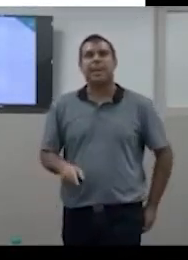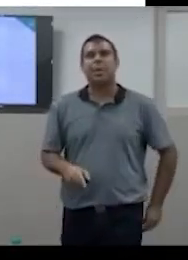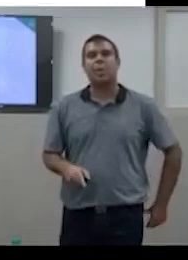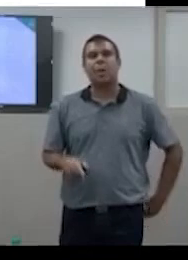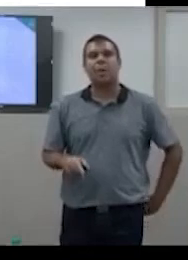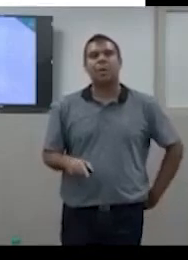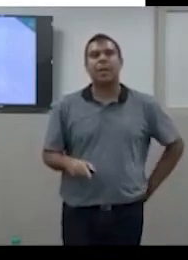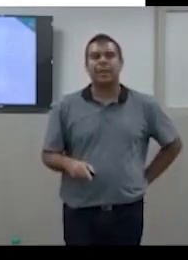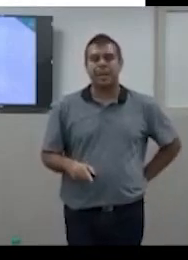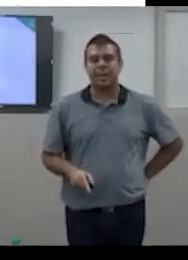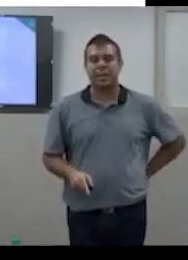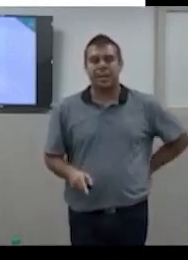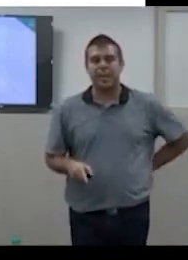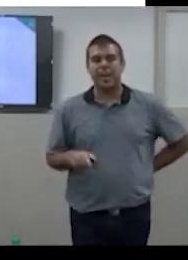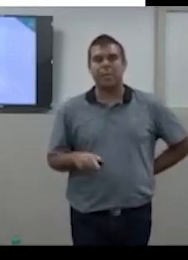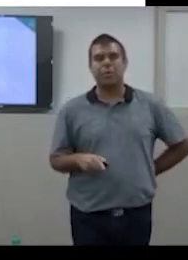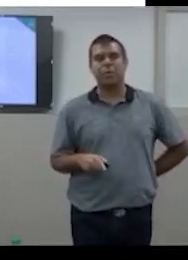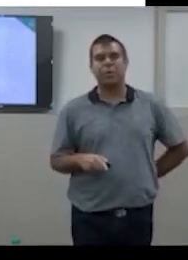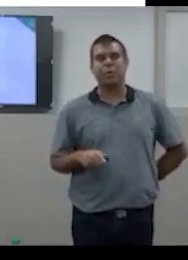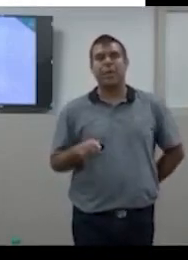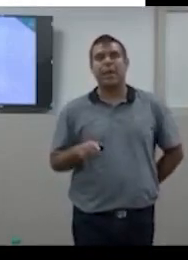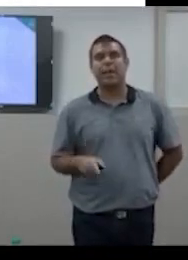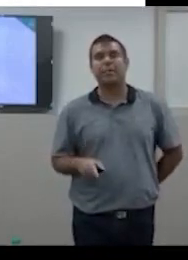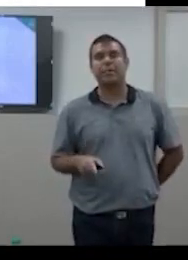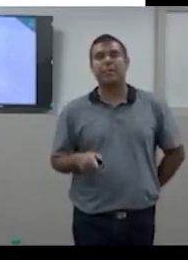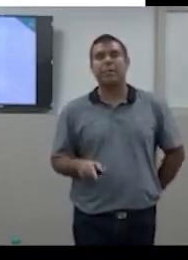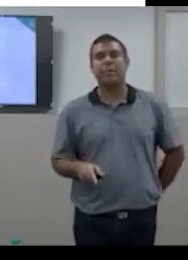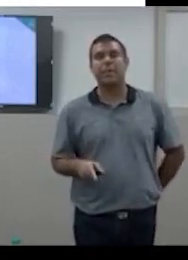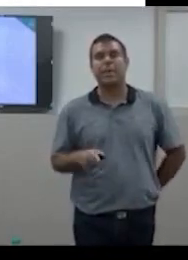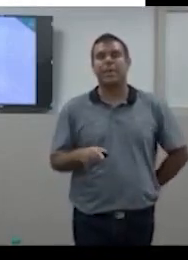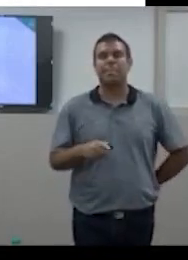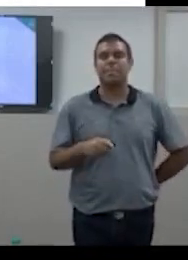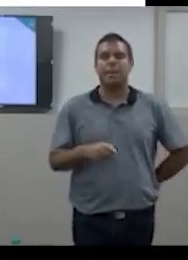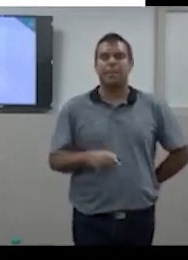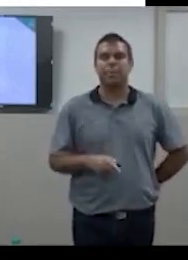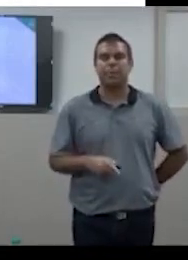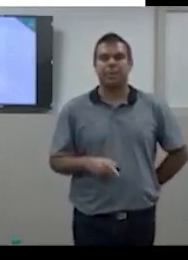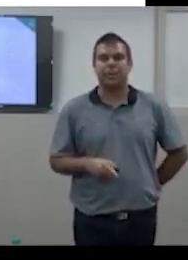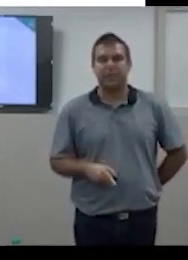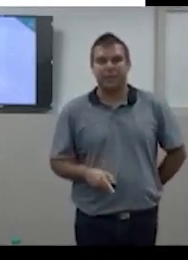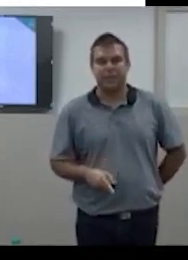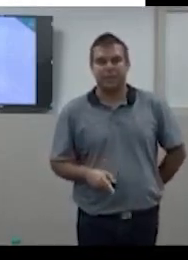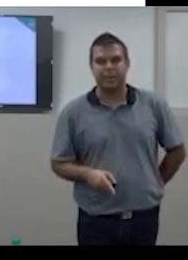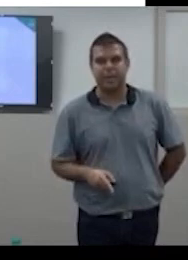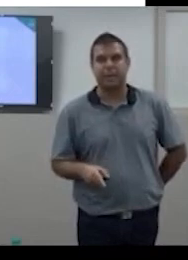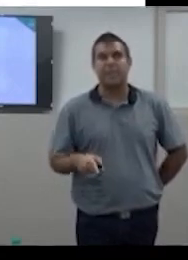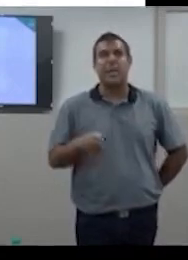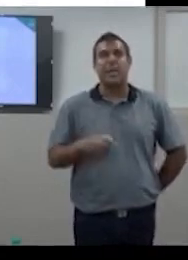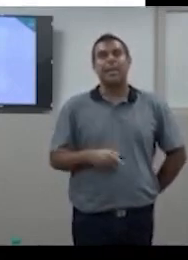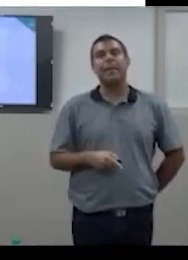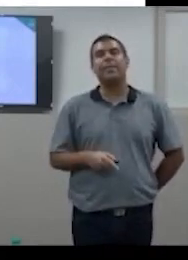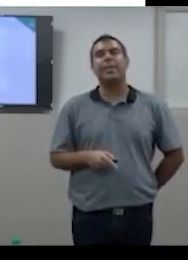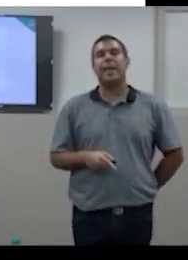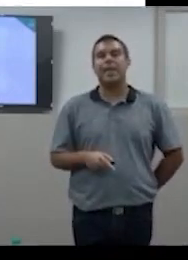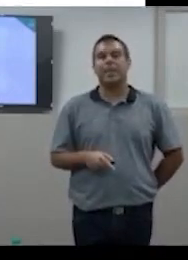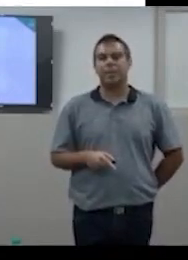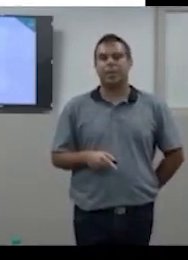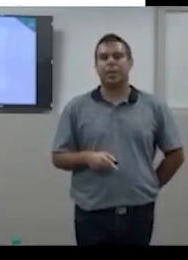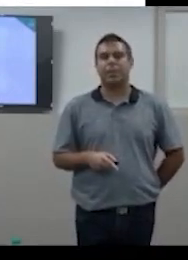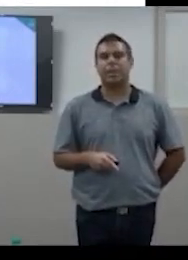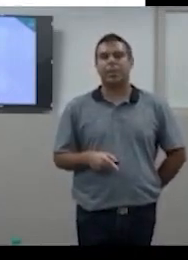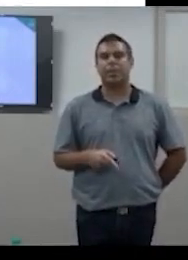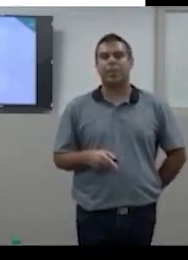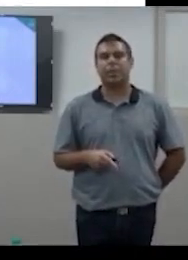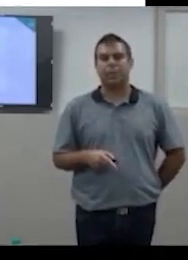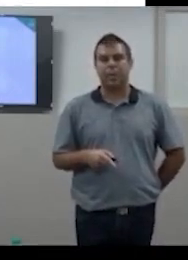latente. Galera, o calor latente, ele é utilizado exclusivamente para mudança de estado, certo? Nessa ideia